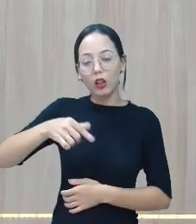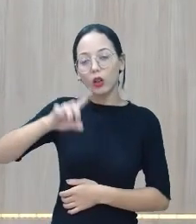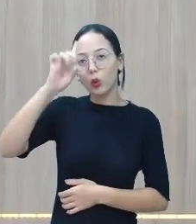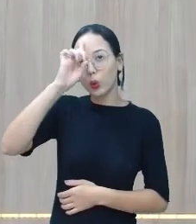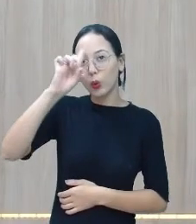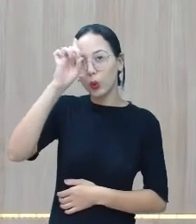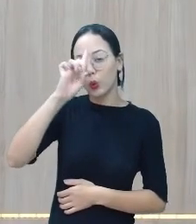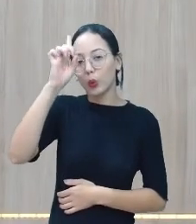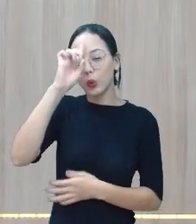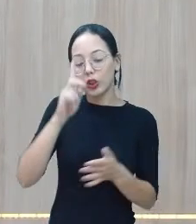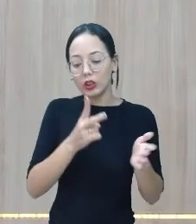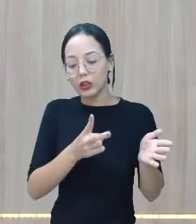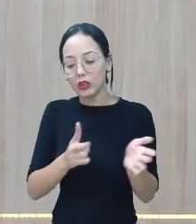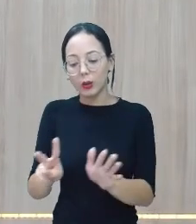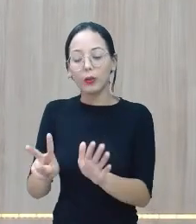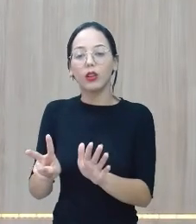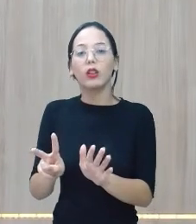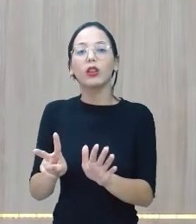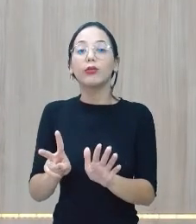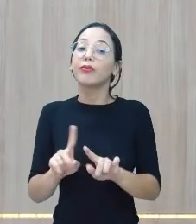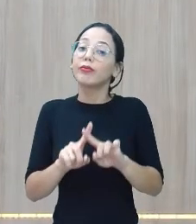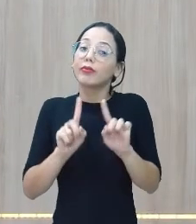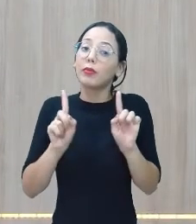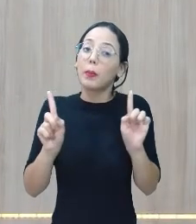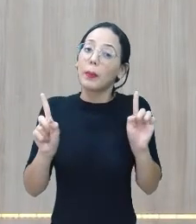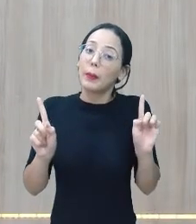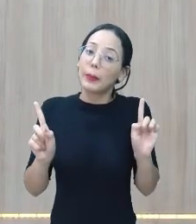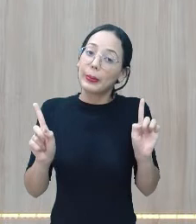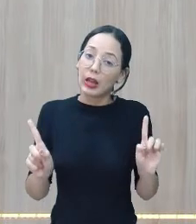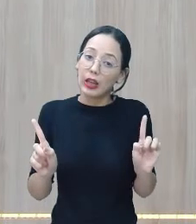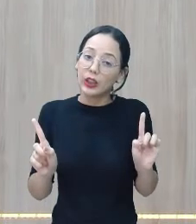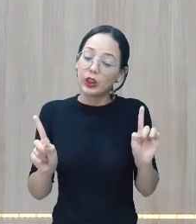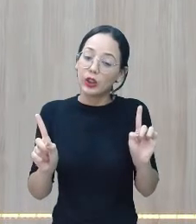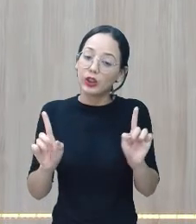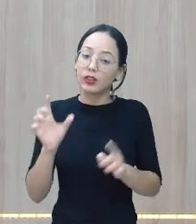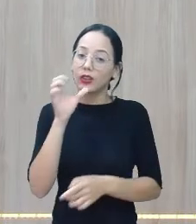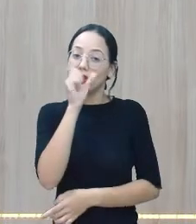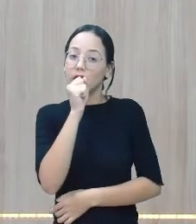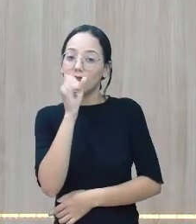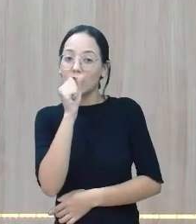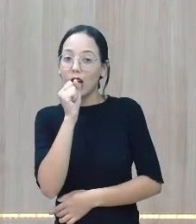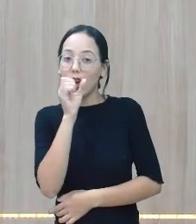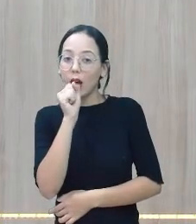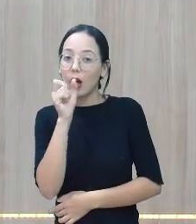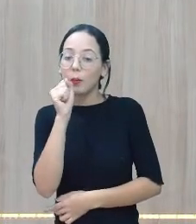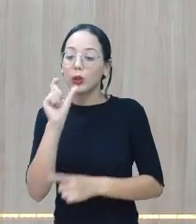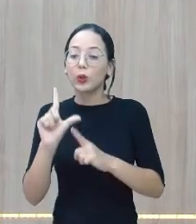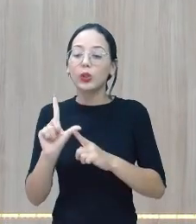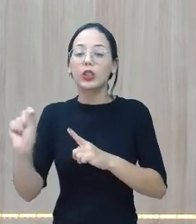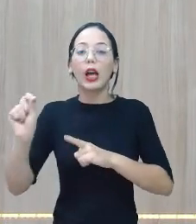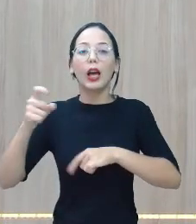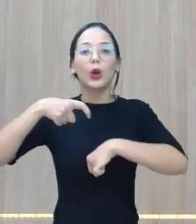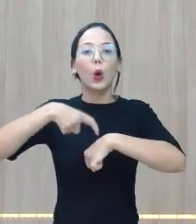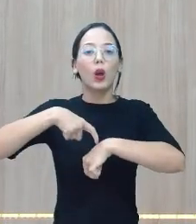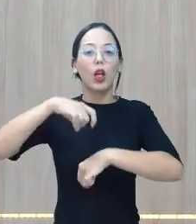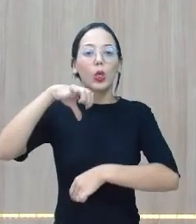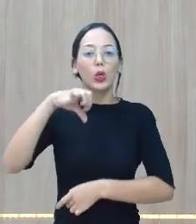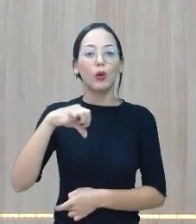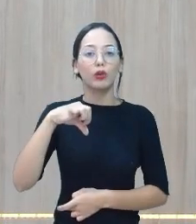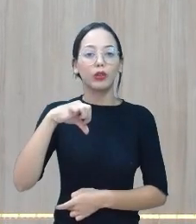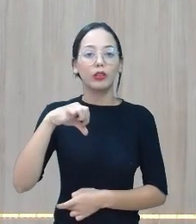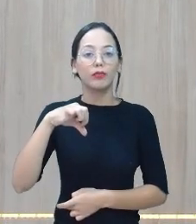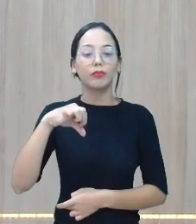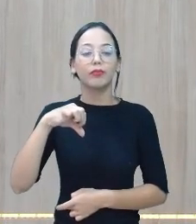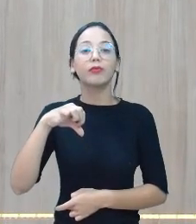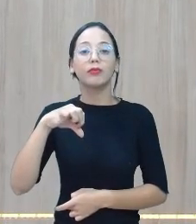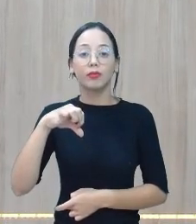todos os dias da semana. Mas, no sábado, ela sai às 9. E aí, nós